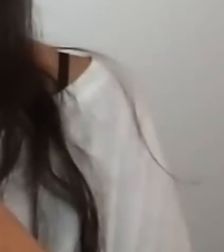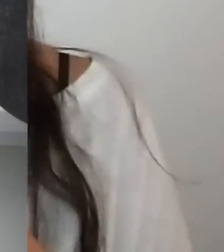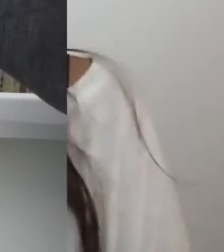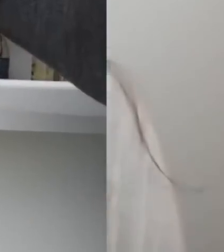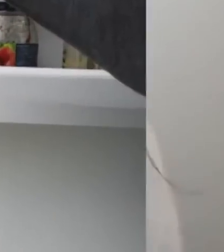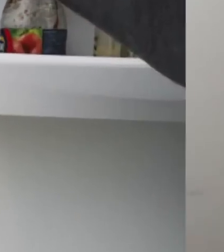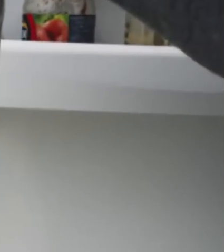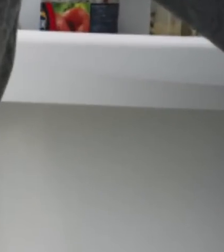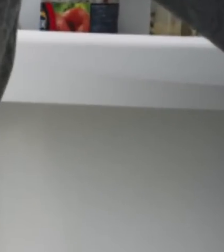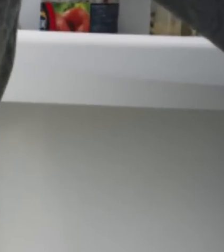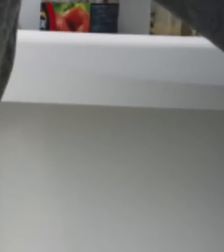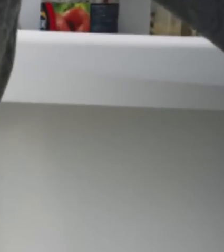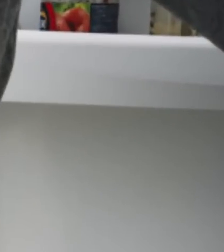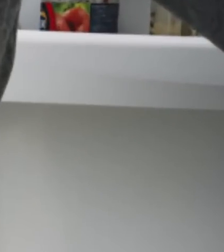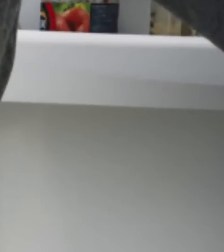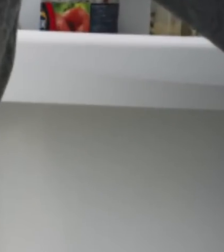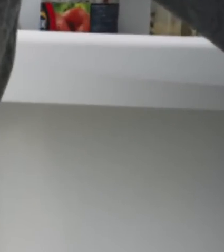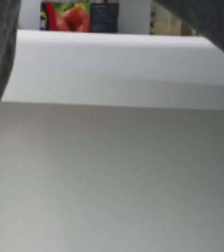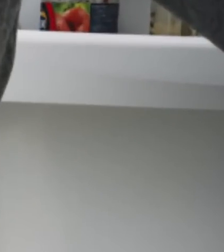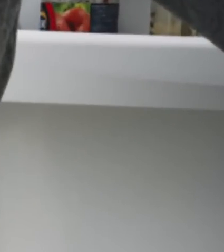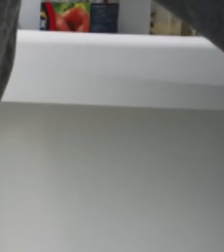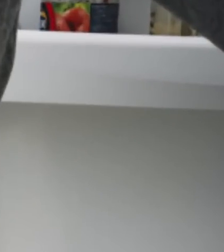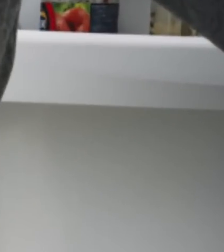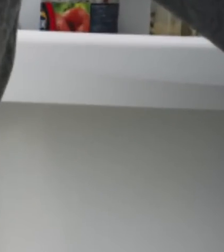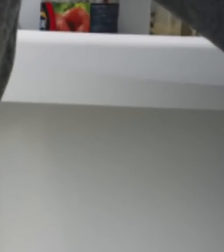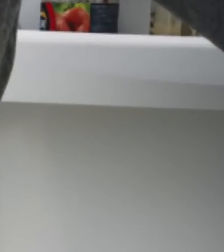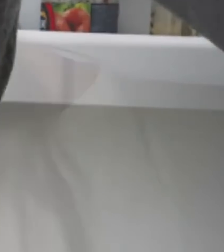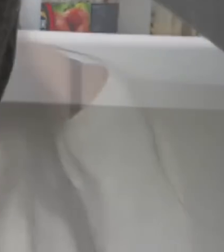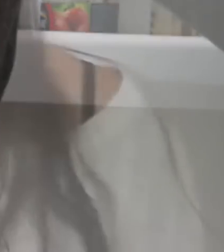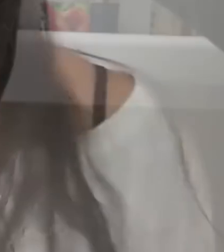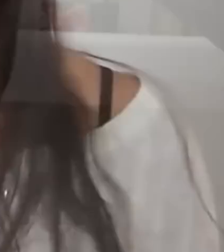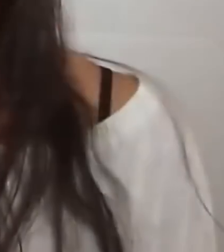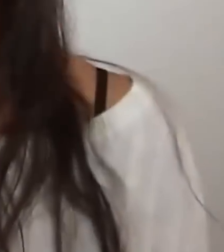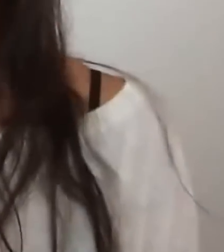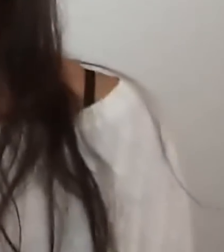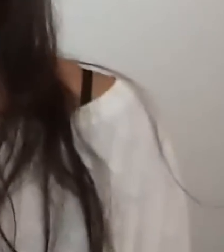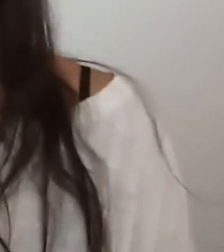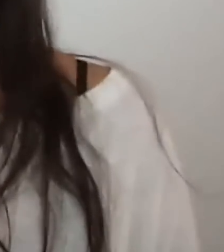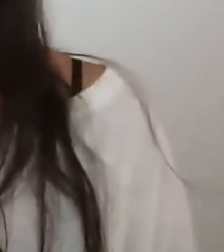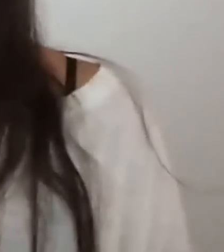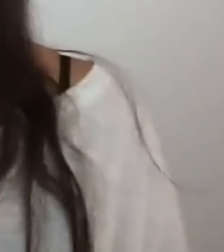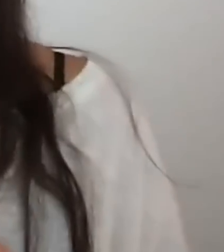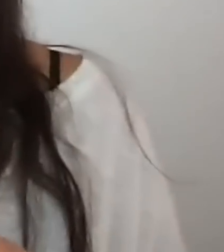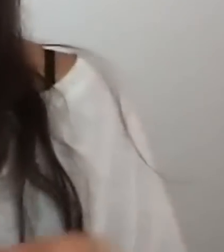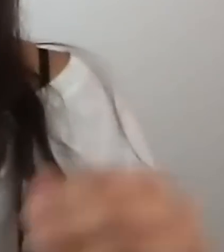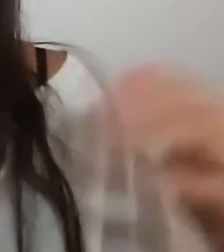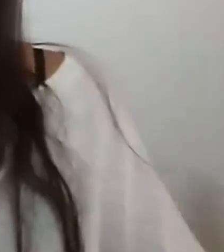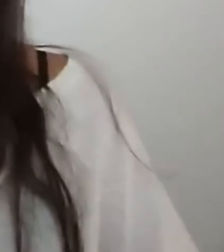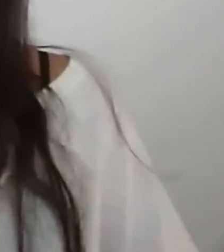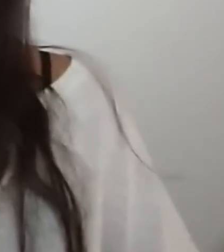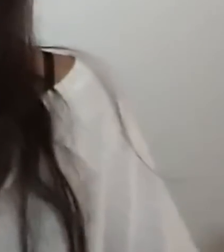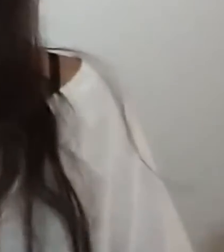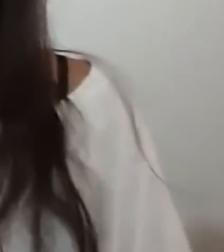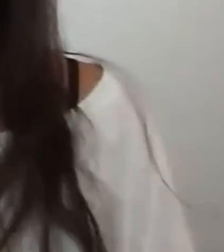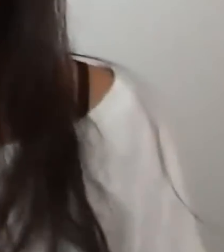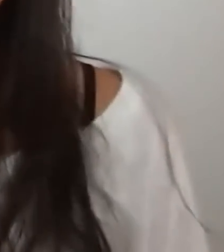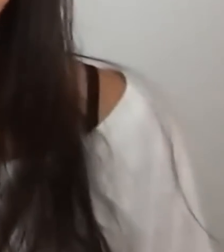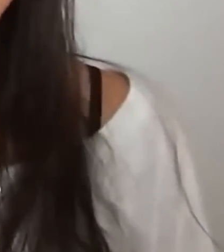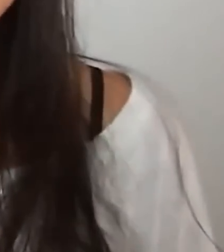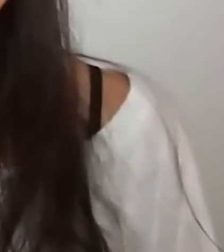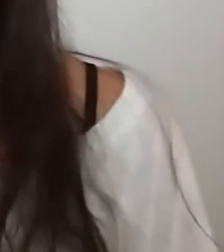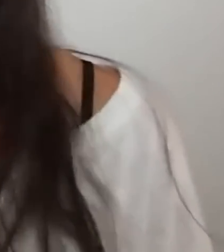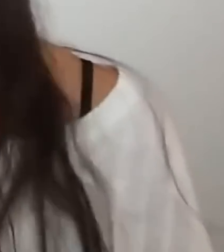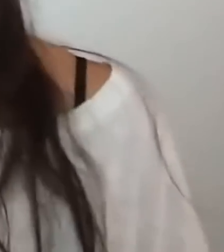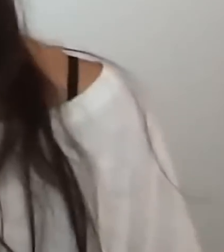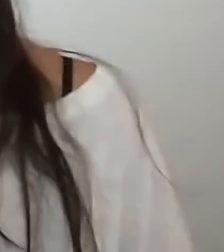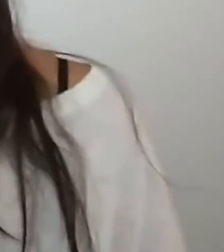é manter na geladeira os alimentos prontos. E a dica número 5 é manter o lixo tampado e